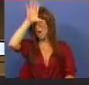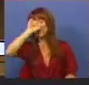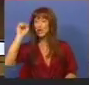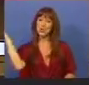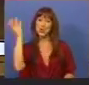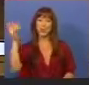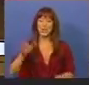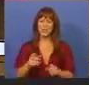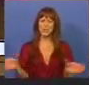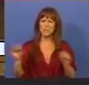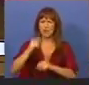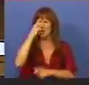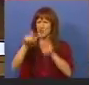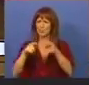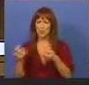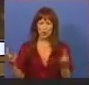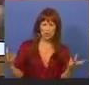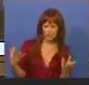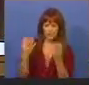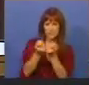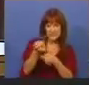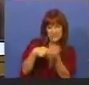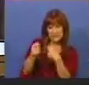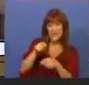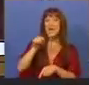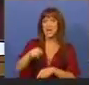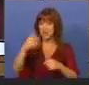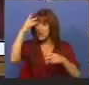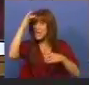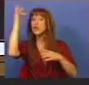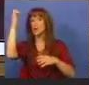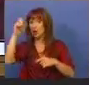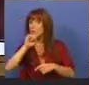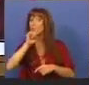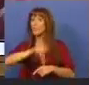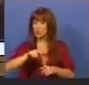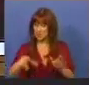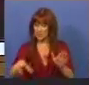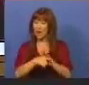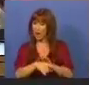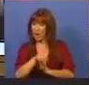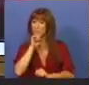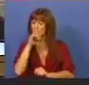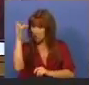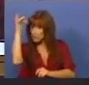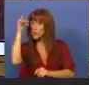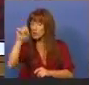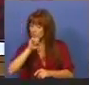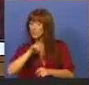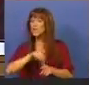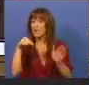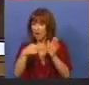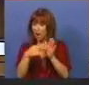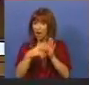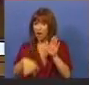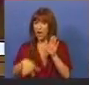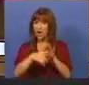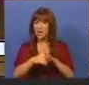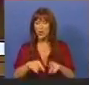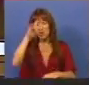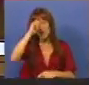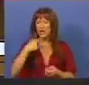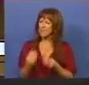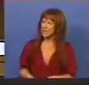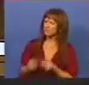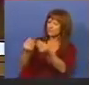da Cultura, com mais jeito para o negócio, e isto é teoricamente possível, ao abrigo desta lei, é teoricamente possível, se lembre